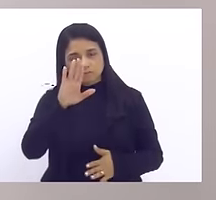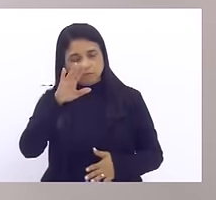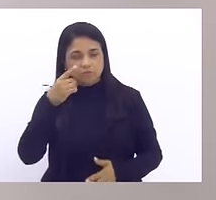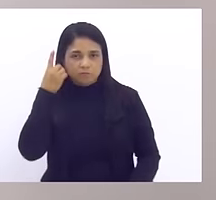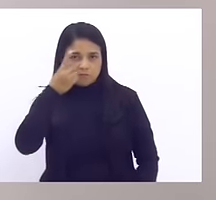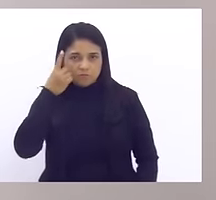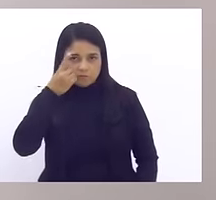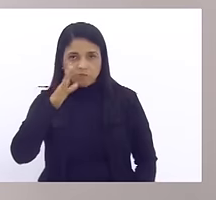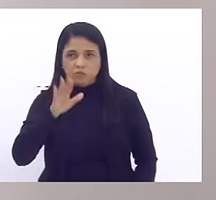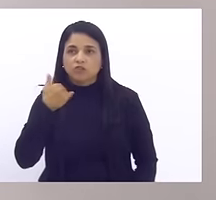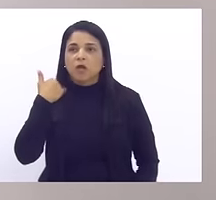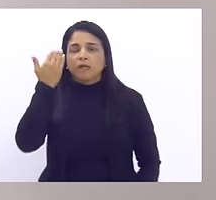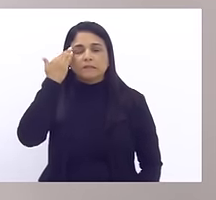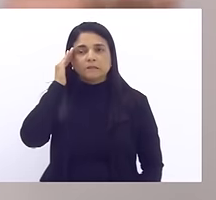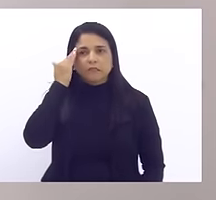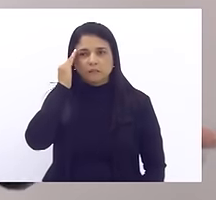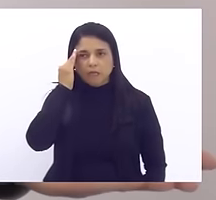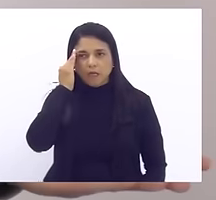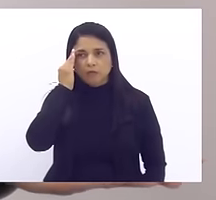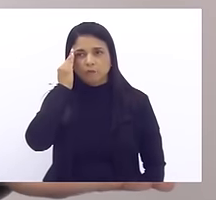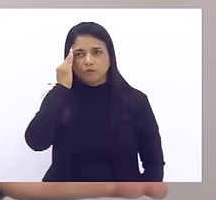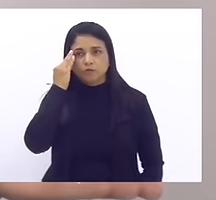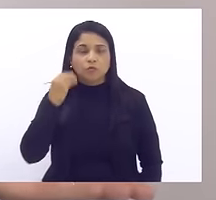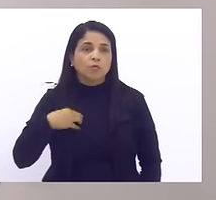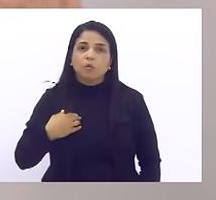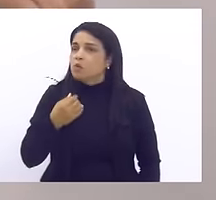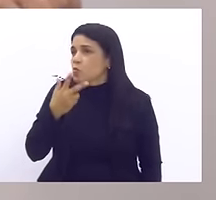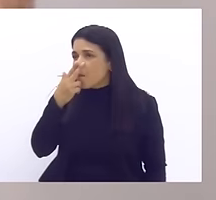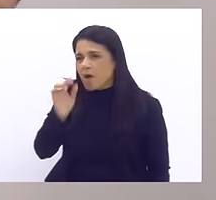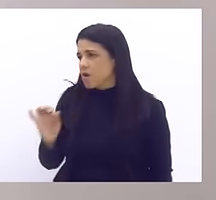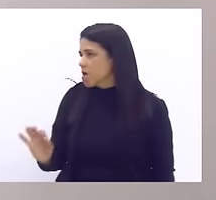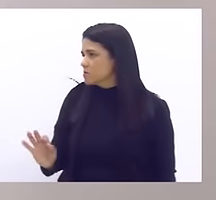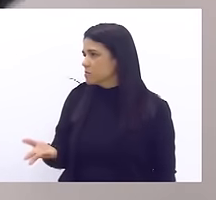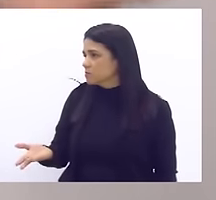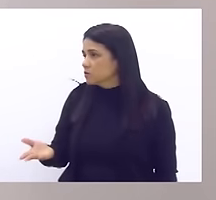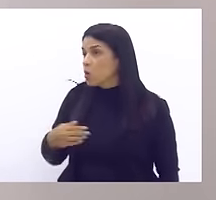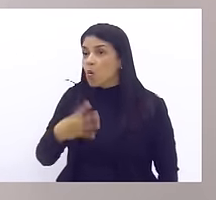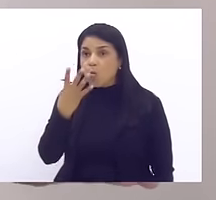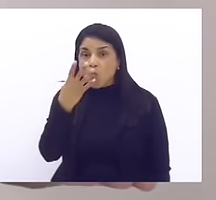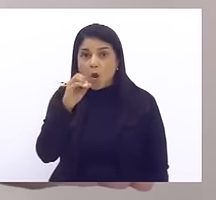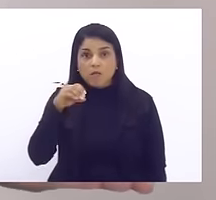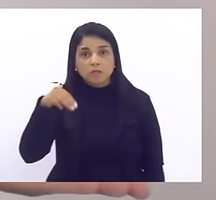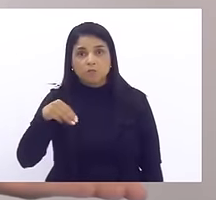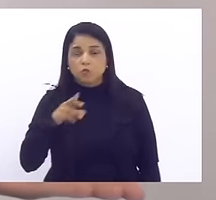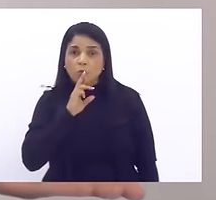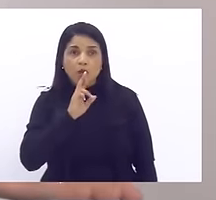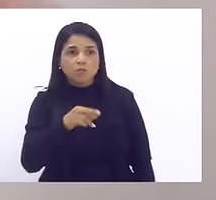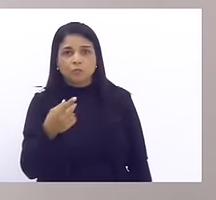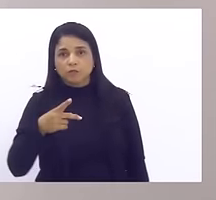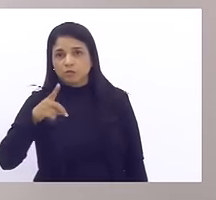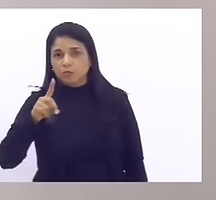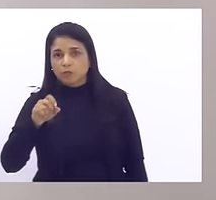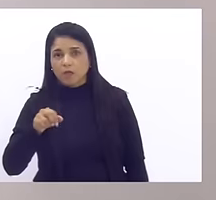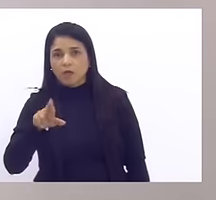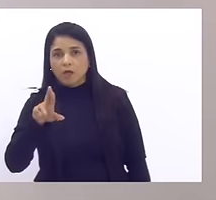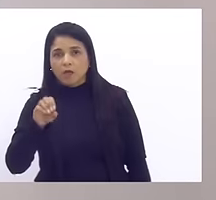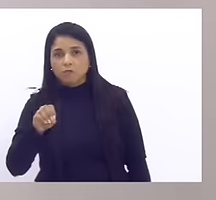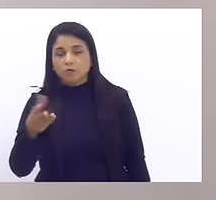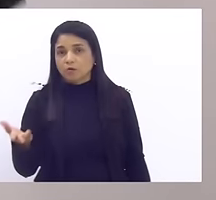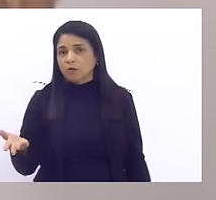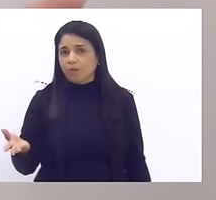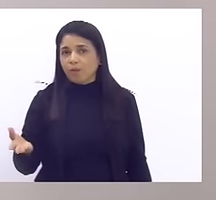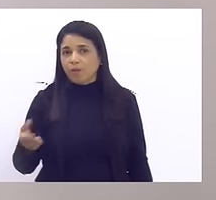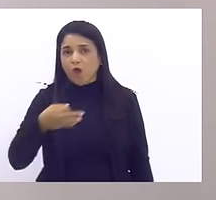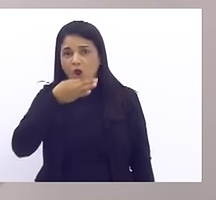nós já entendemos a questão da a gente tá 40 minutos para tentar uma resposta do Detro aí ela levou para conta que